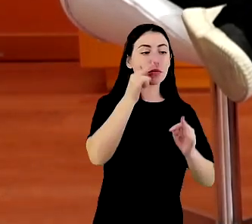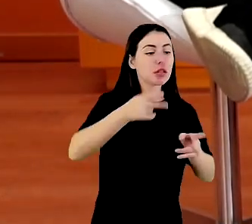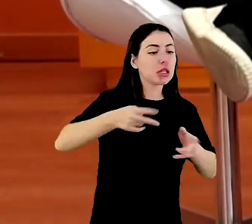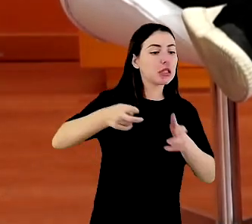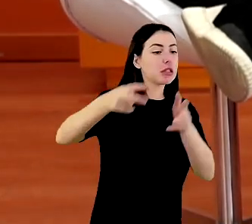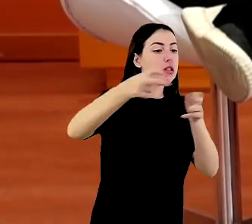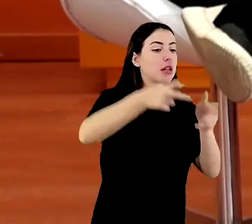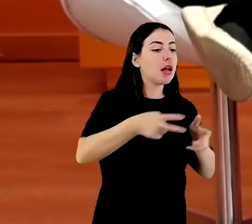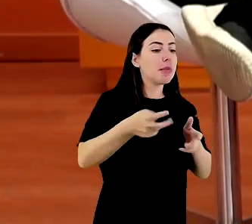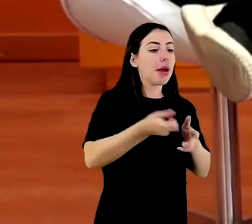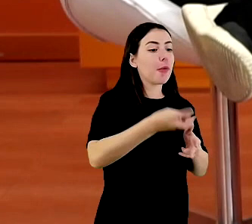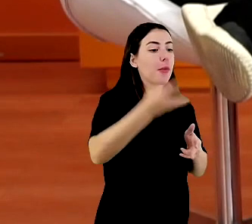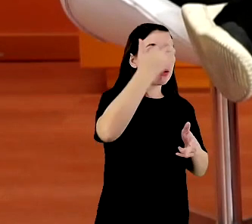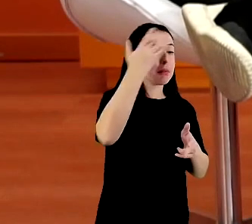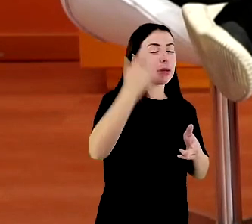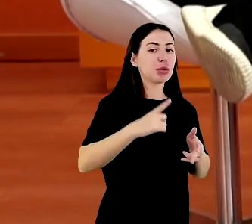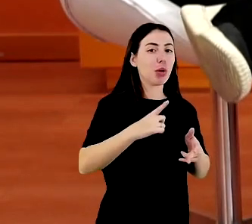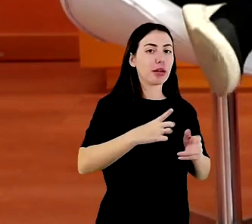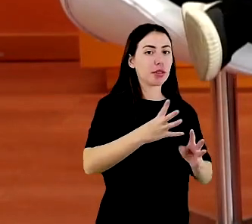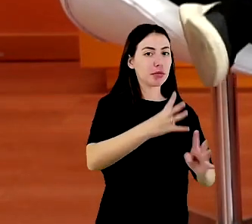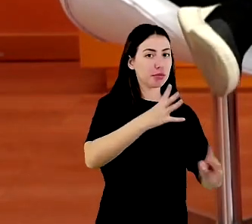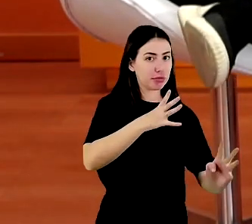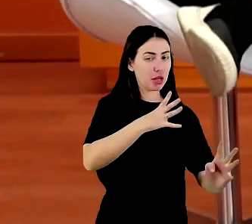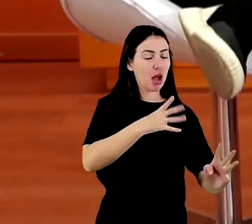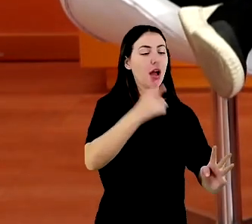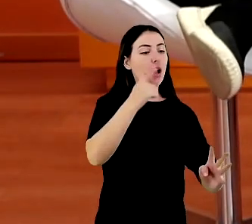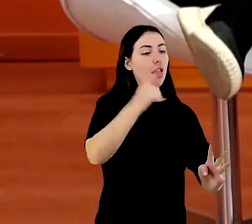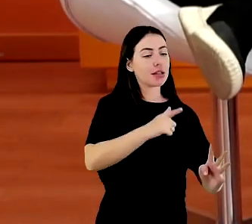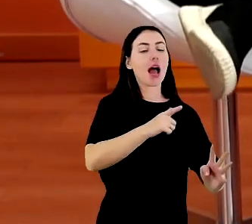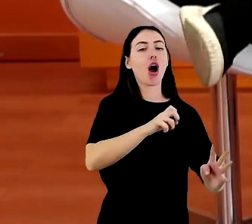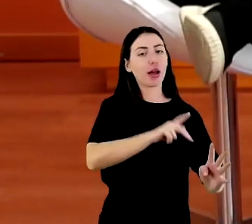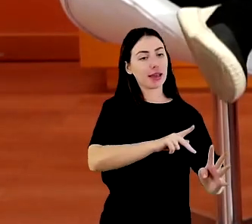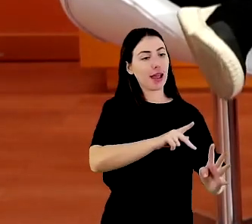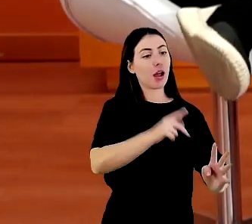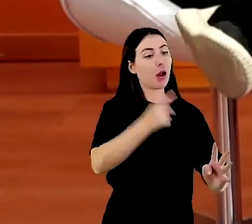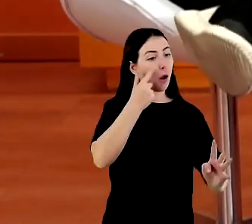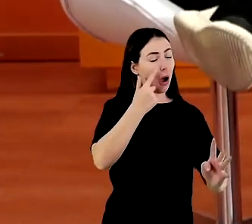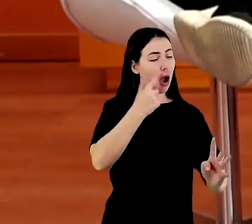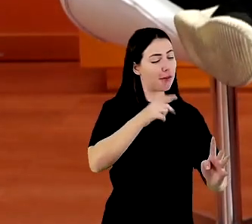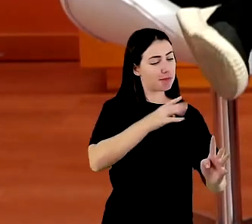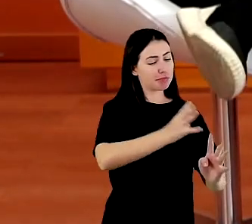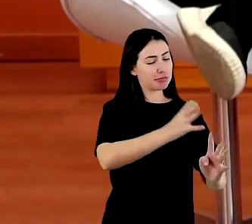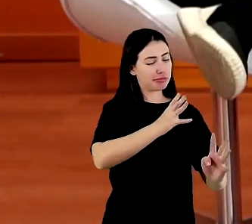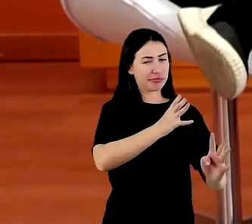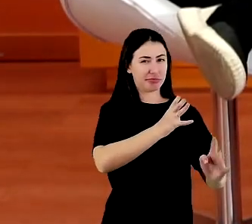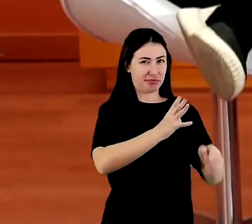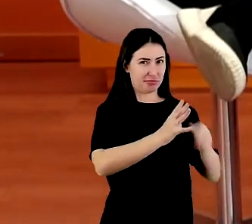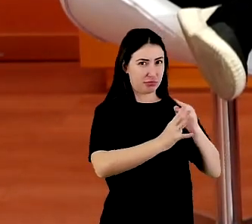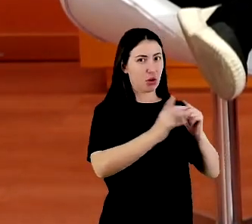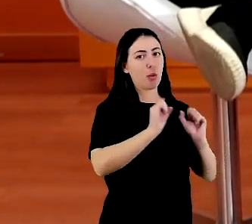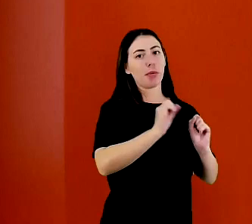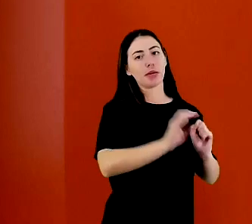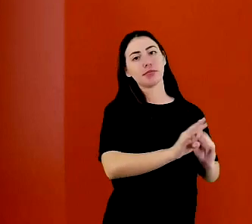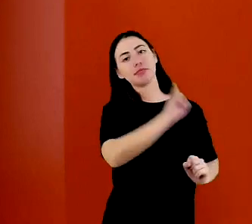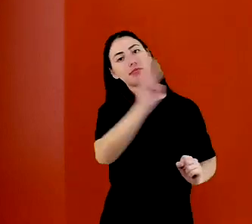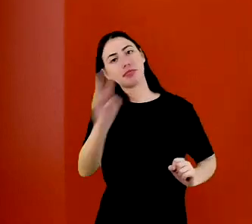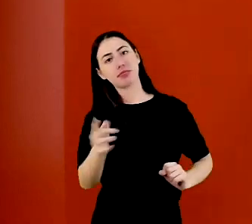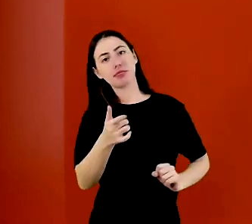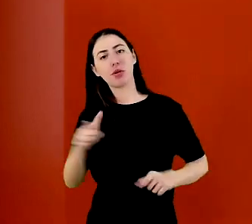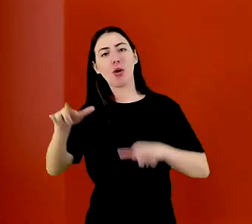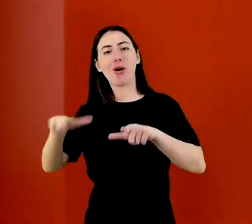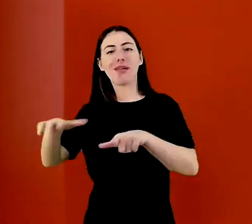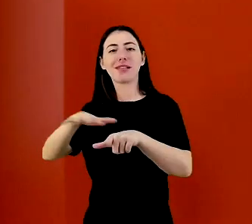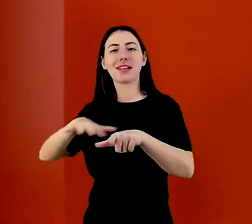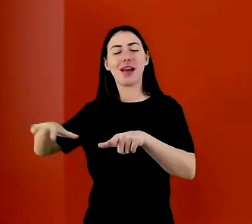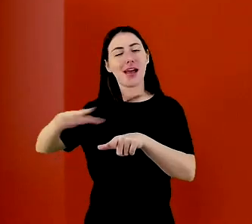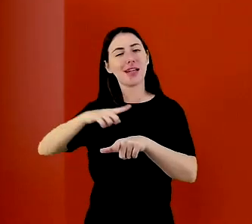a dar mais informação e mais poder de escolha para o nosso consumidor. Perfeito. Tem mais aqui um ponto, mas antes até de seguir com